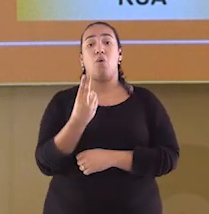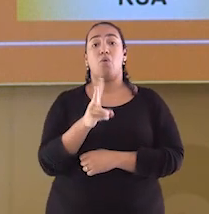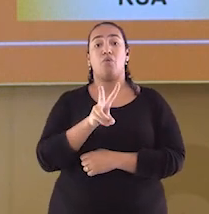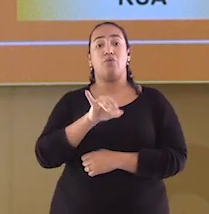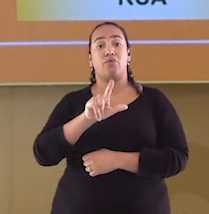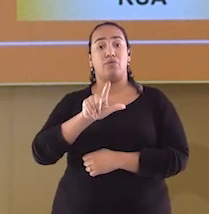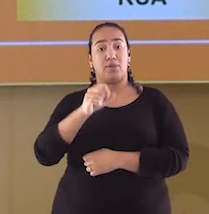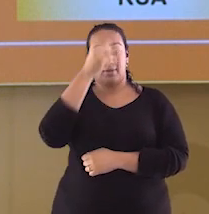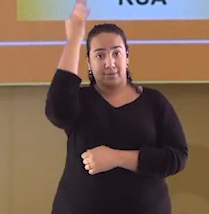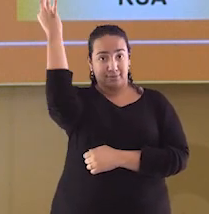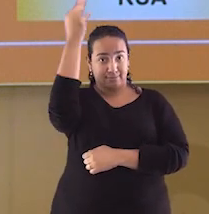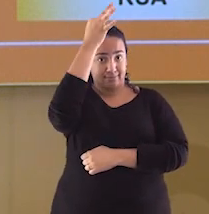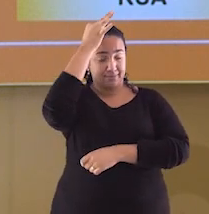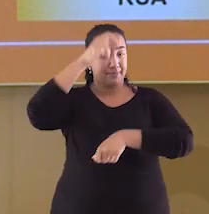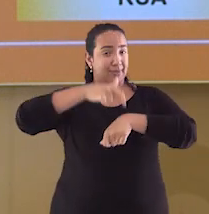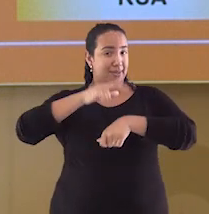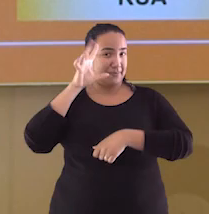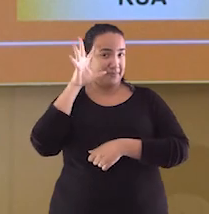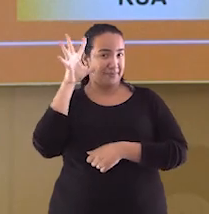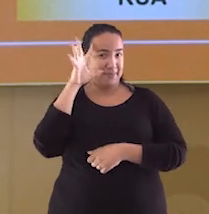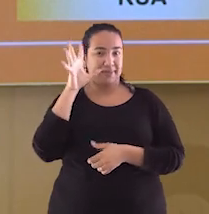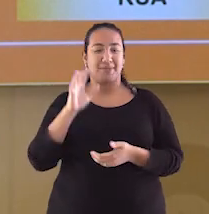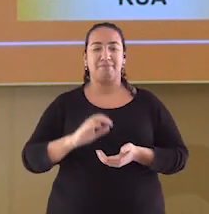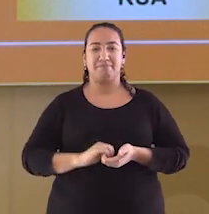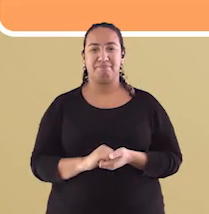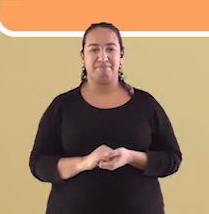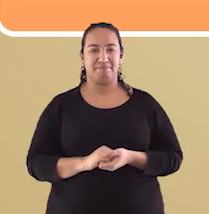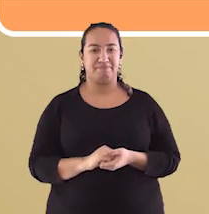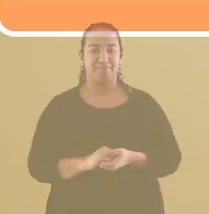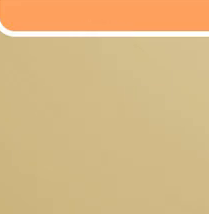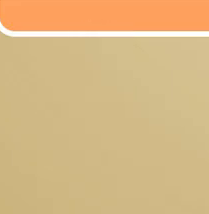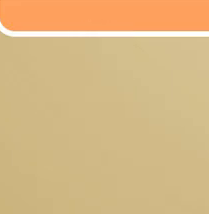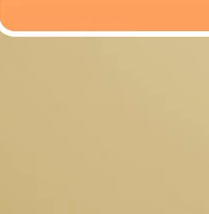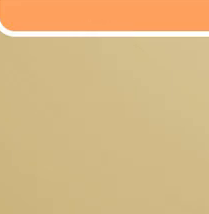Santo? Você terá um tempinho para pensar.